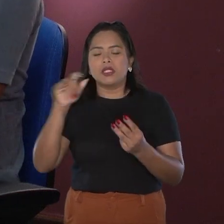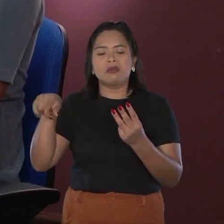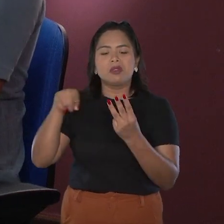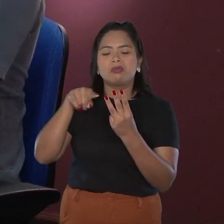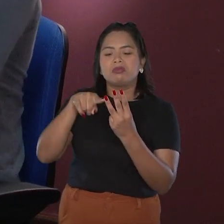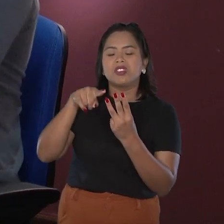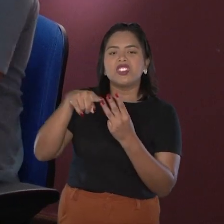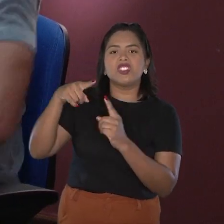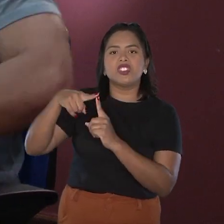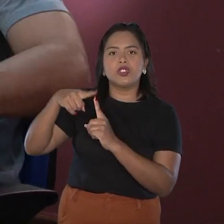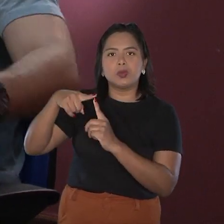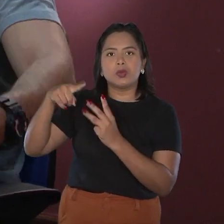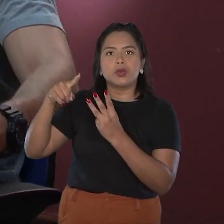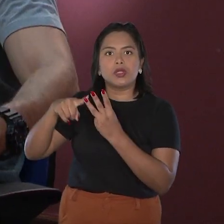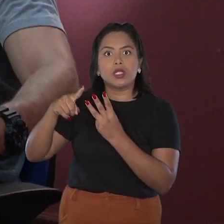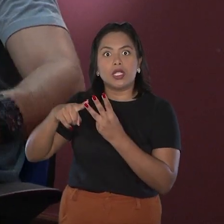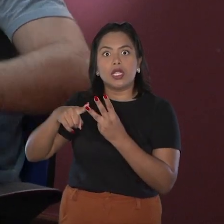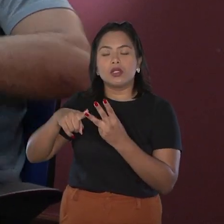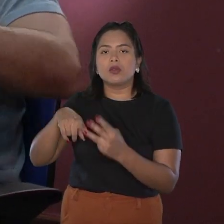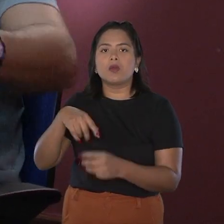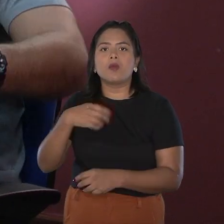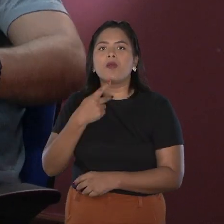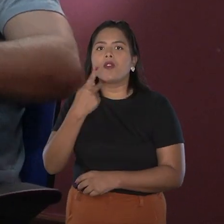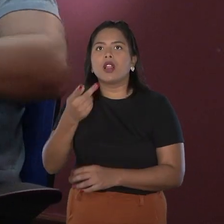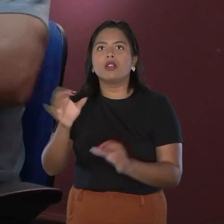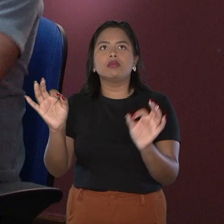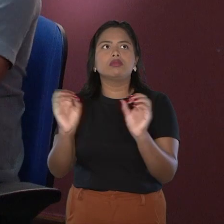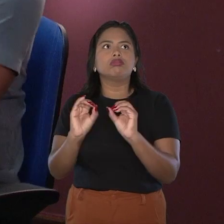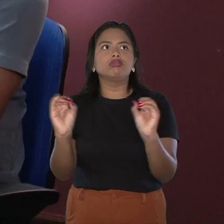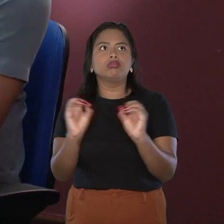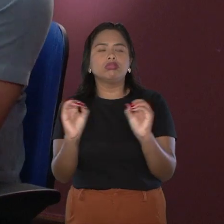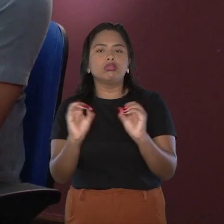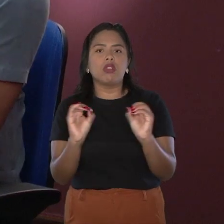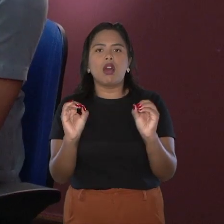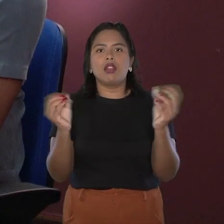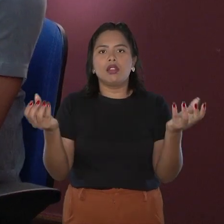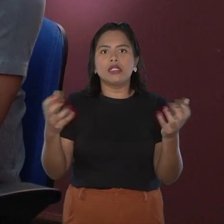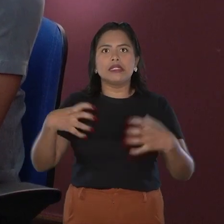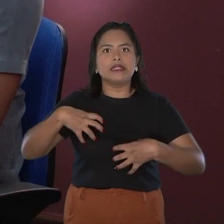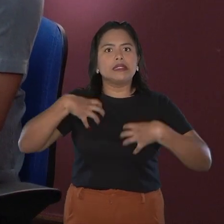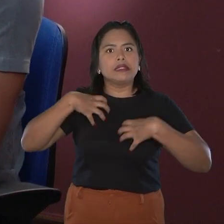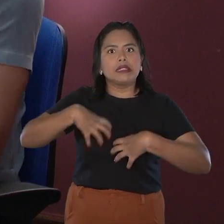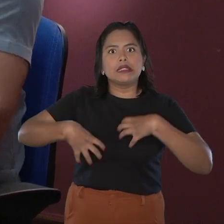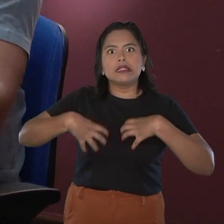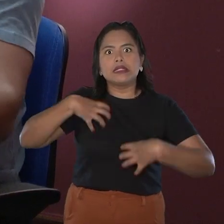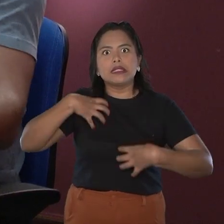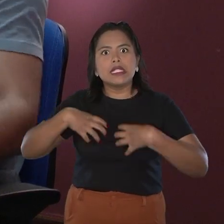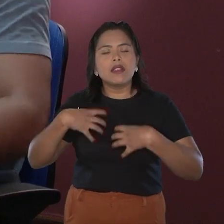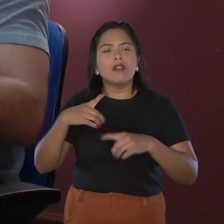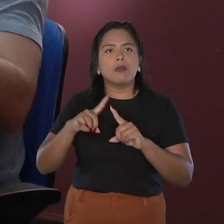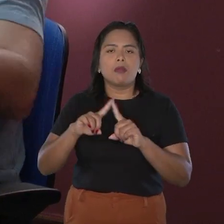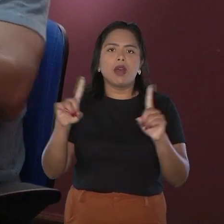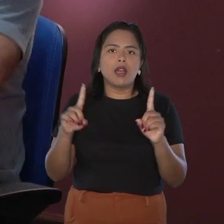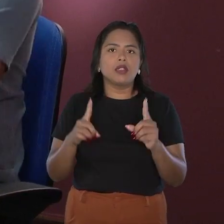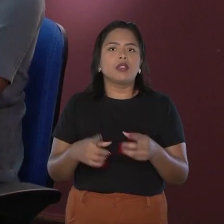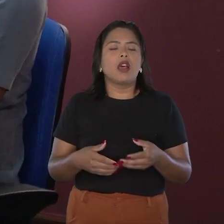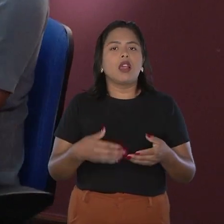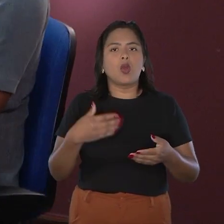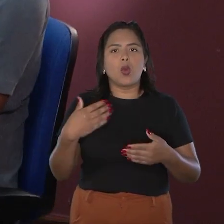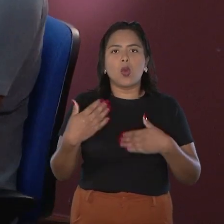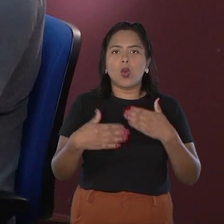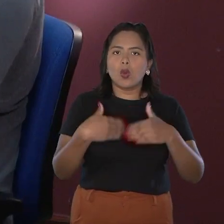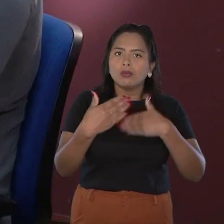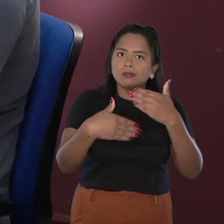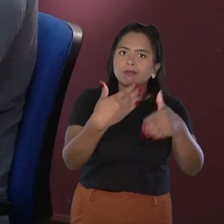agressiva chegar a quase um ponto de quase não sergnosticada mais com autismo o caso do Lovato e temos